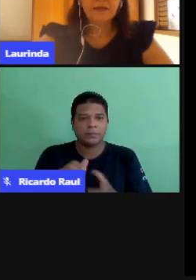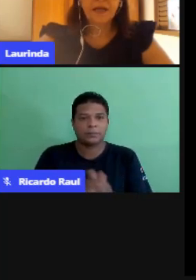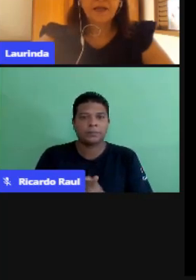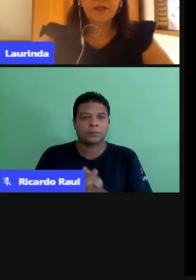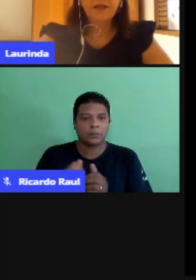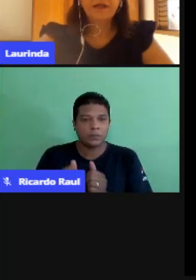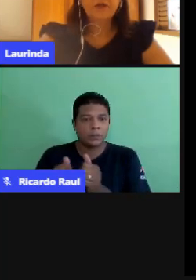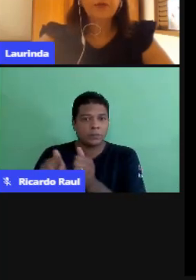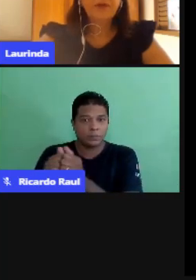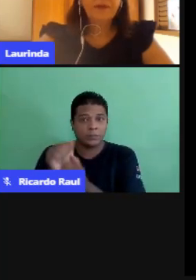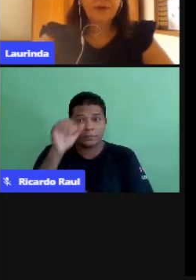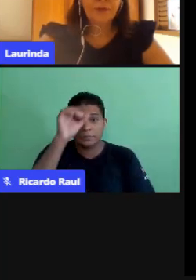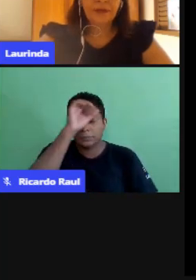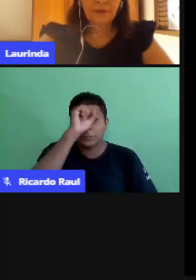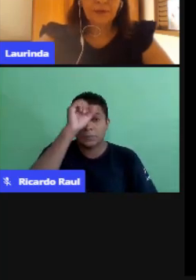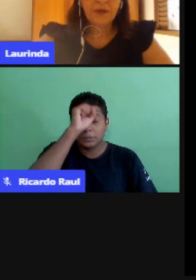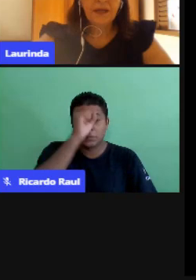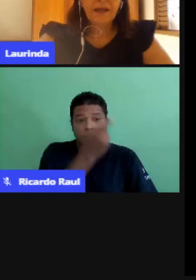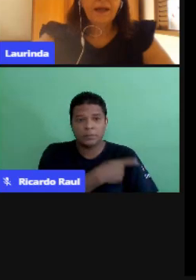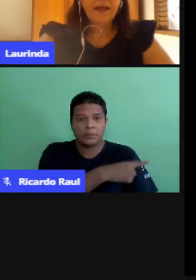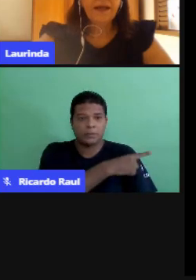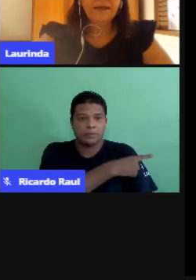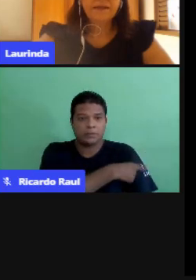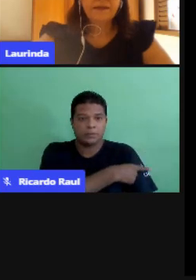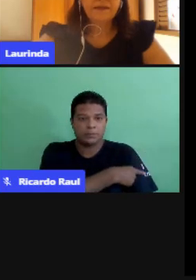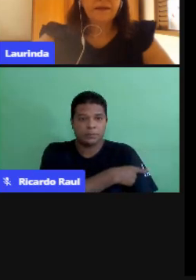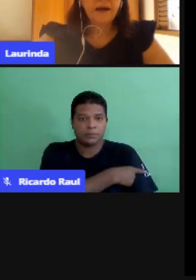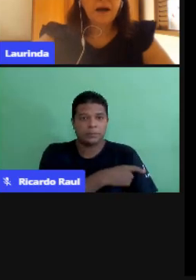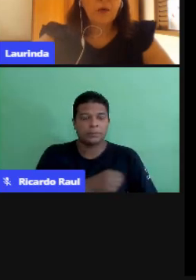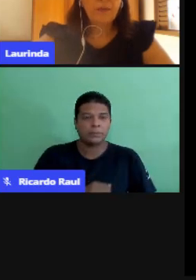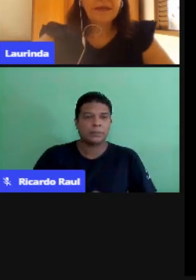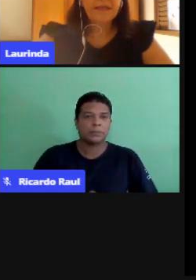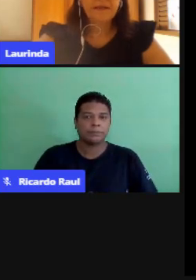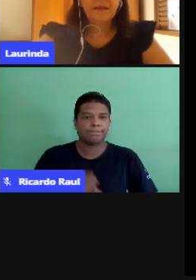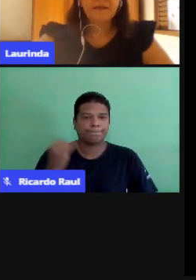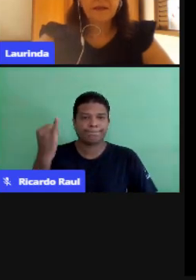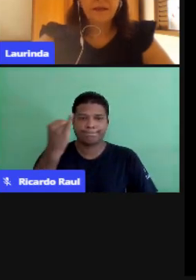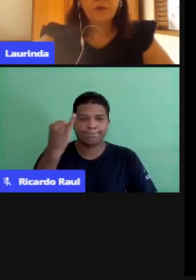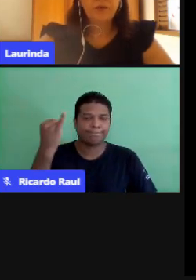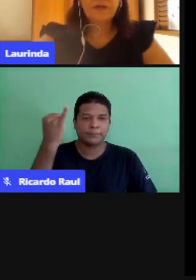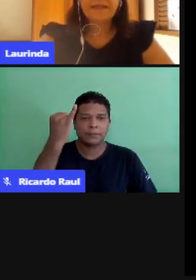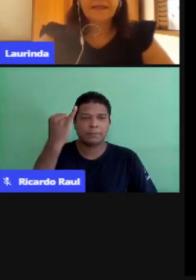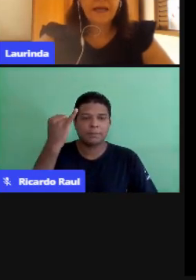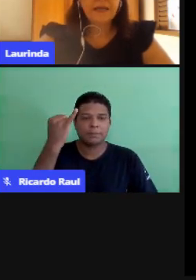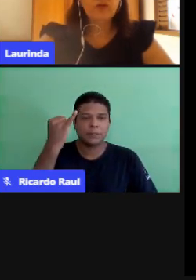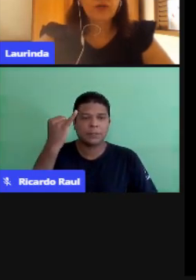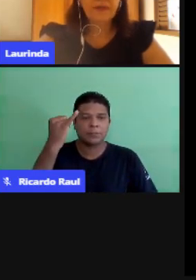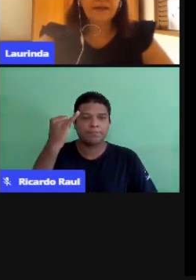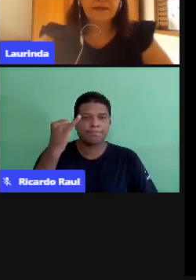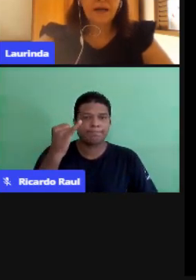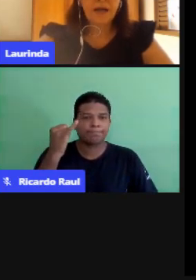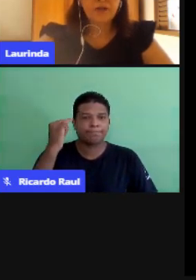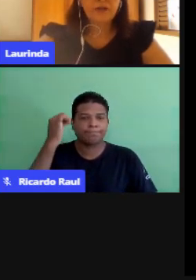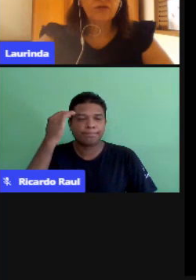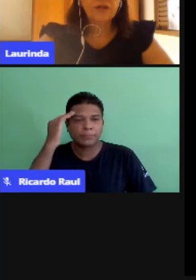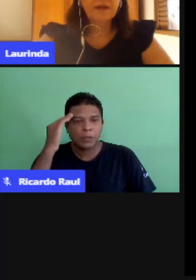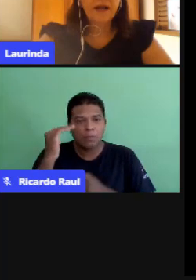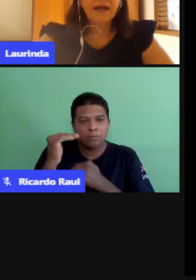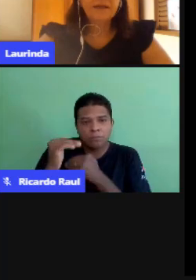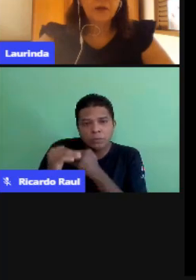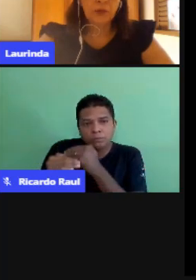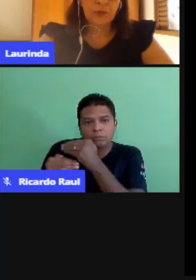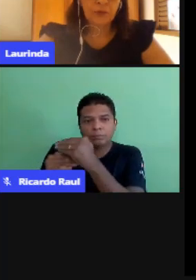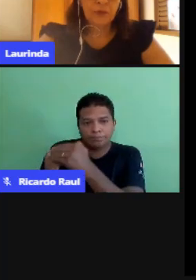da aprendizagem do primeiro ano. É essencial para entender o processo de aprendizagem